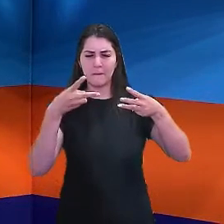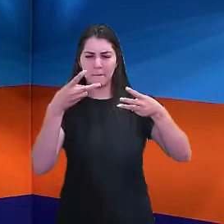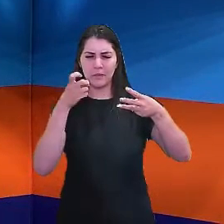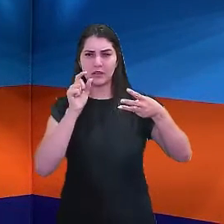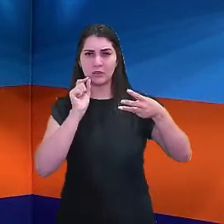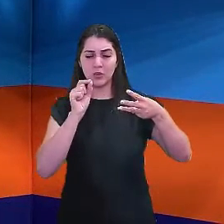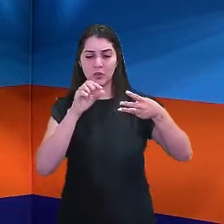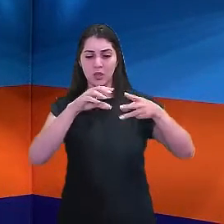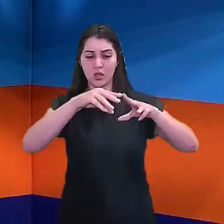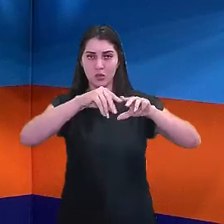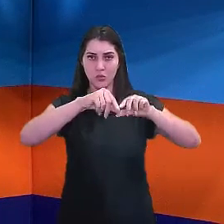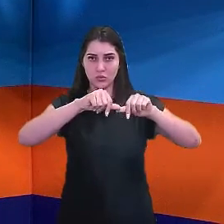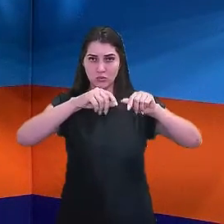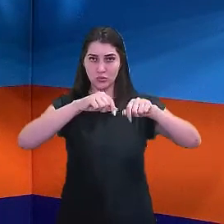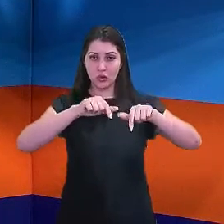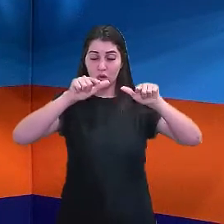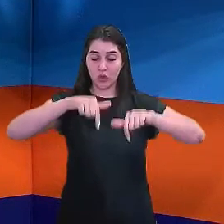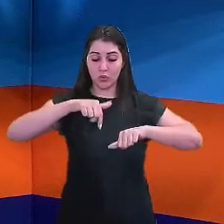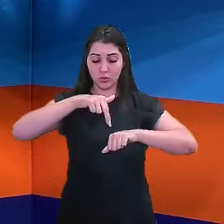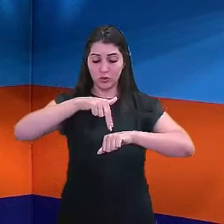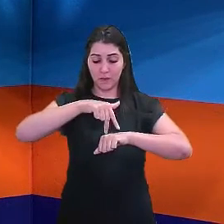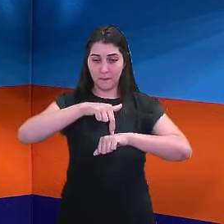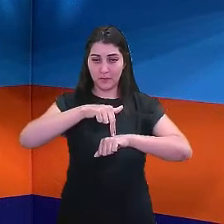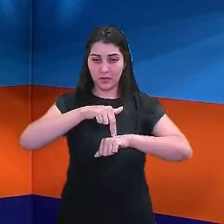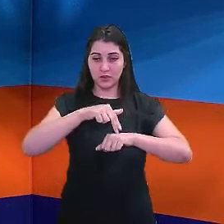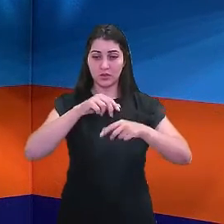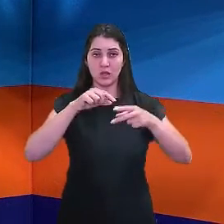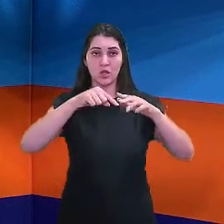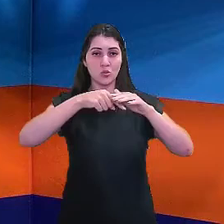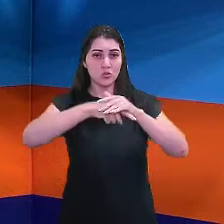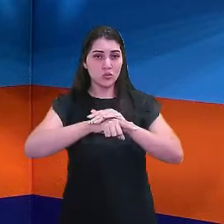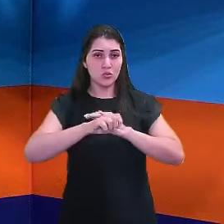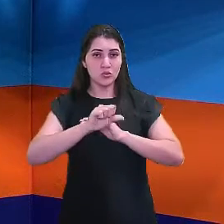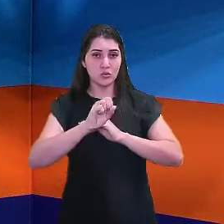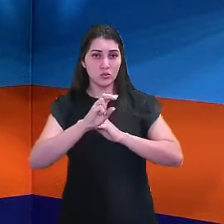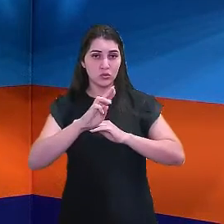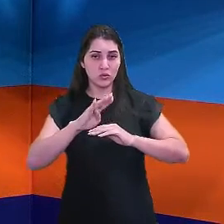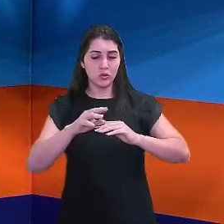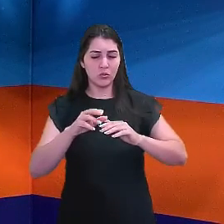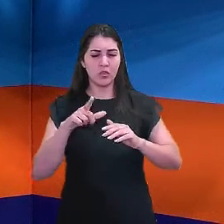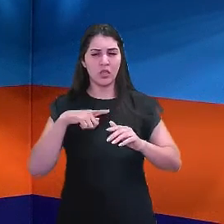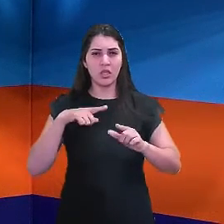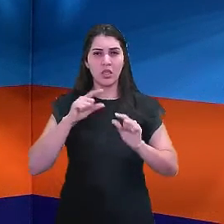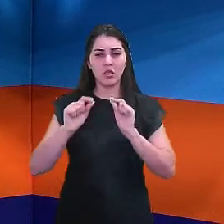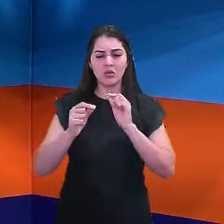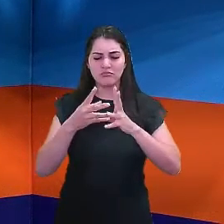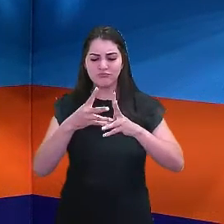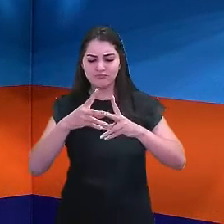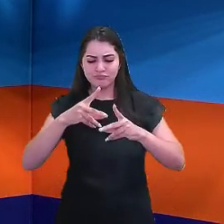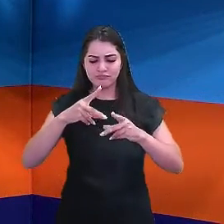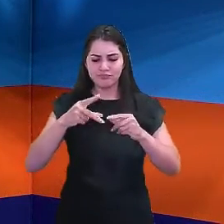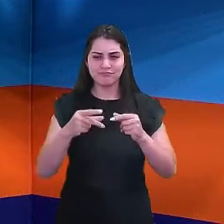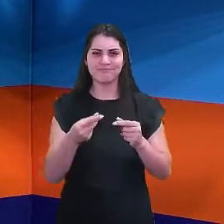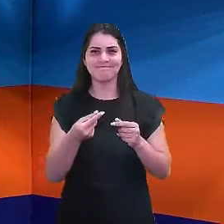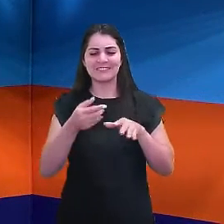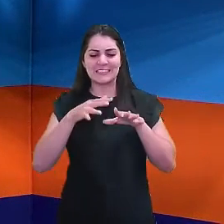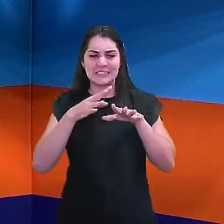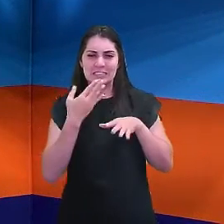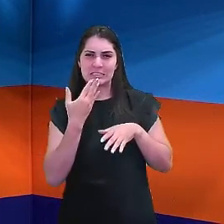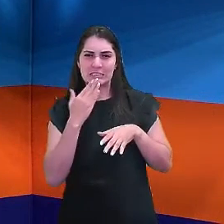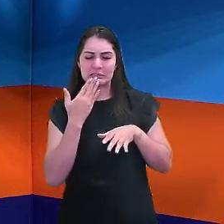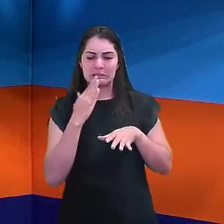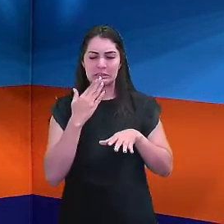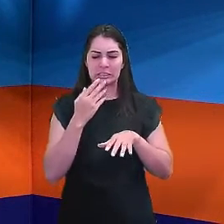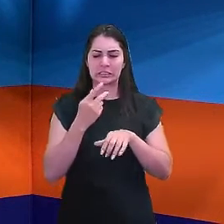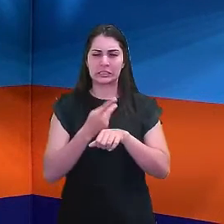é aquela parte onde a gente pisa. O subsolo tem mais uns vestígios, né, de coisas mais granuladas, mais